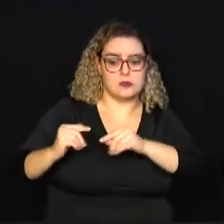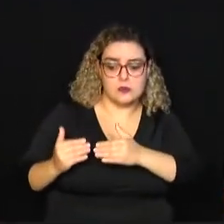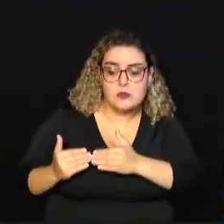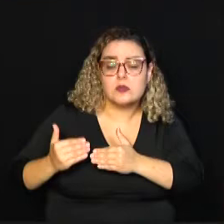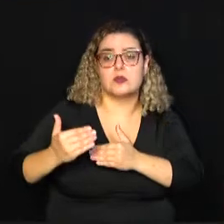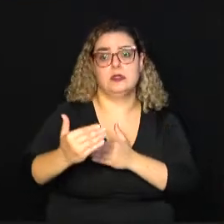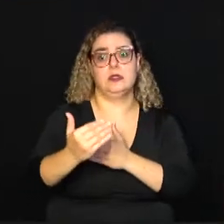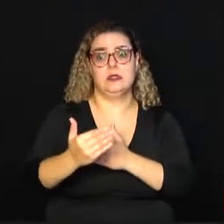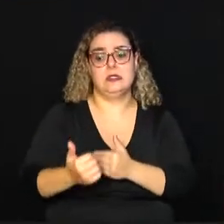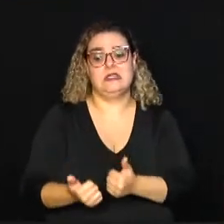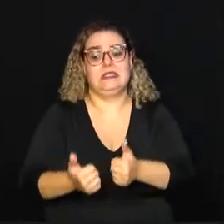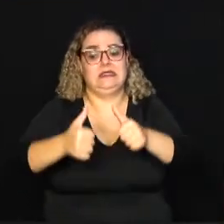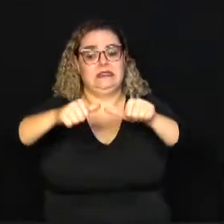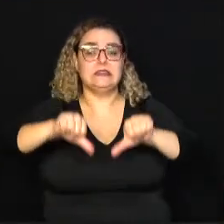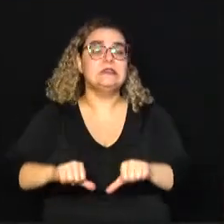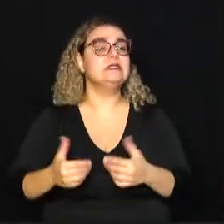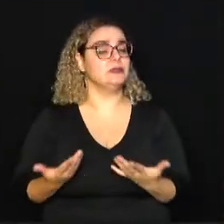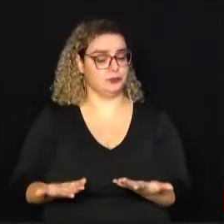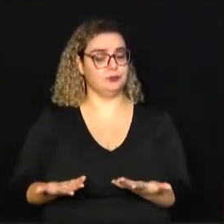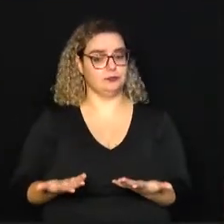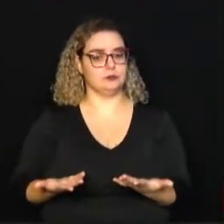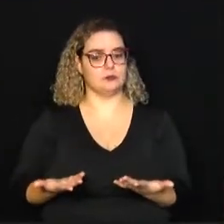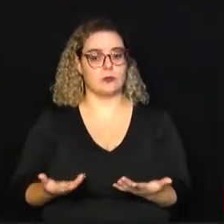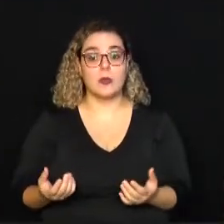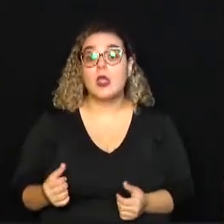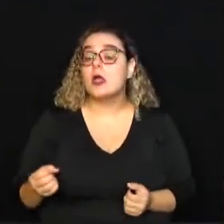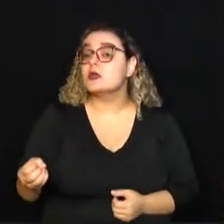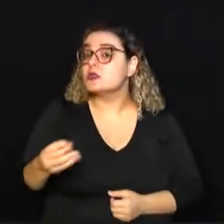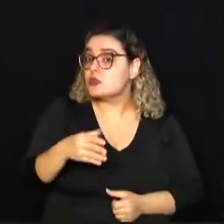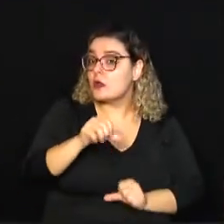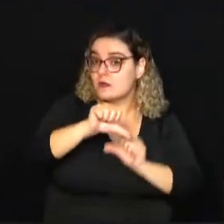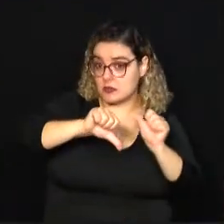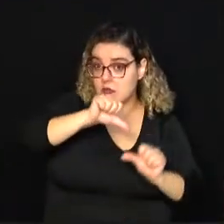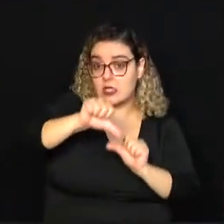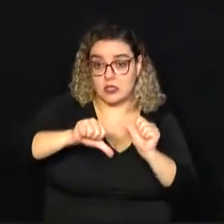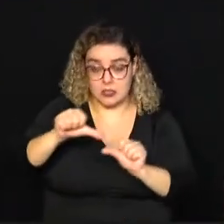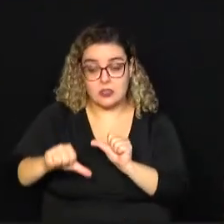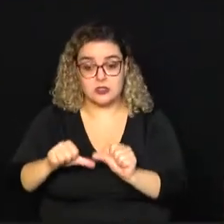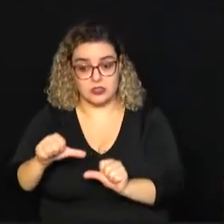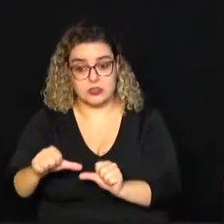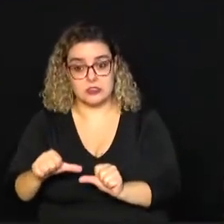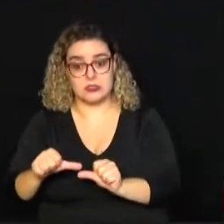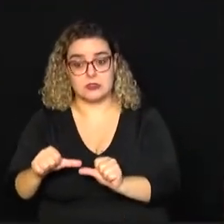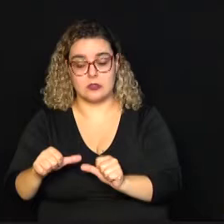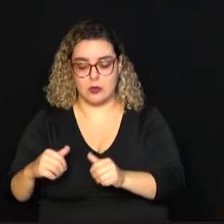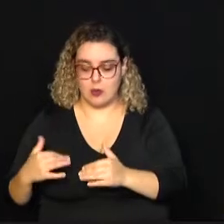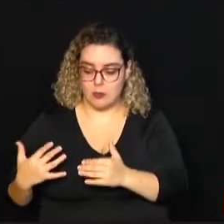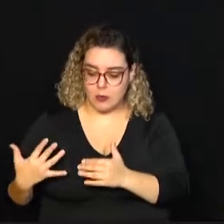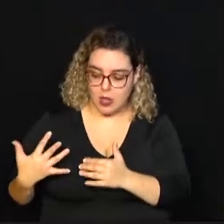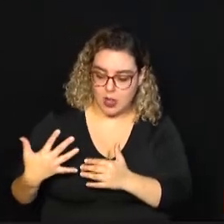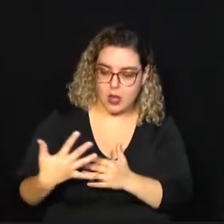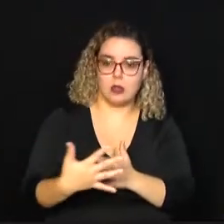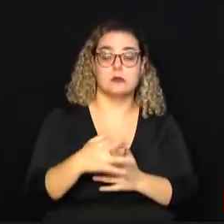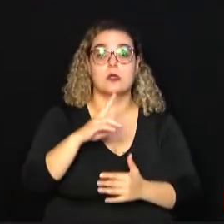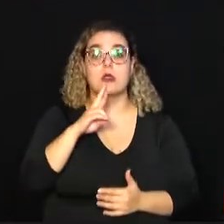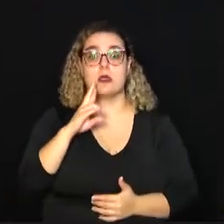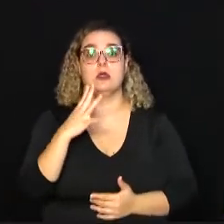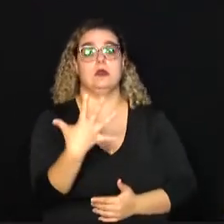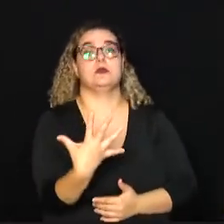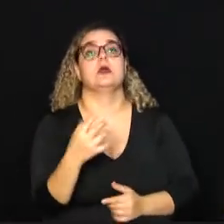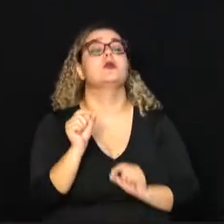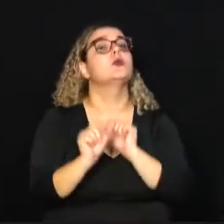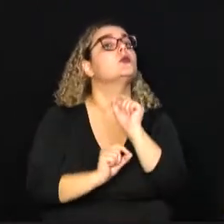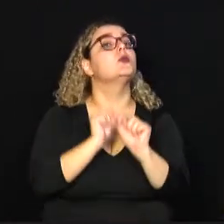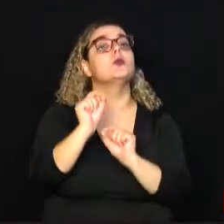crise, né? As novas variantes, elas são consequência, resultado